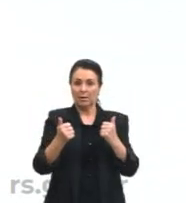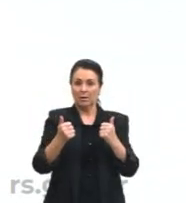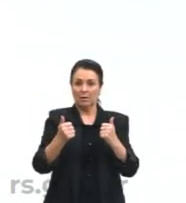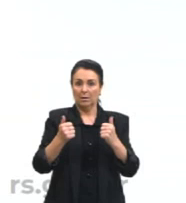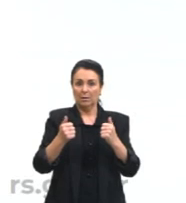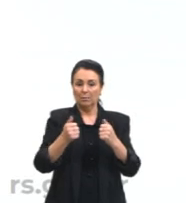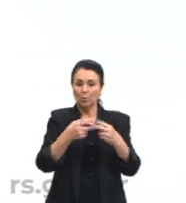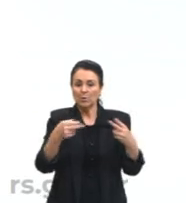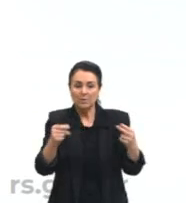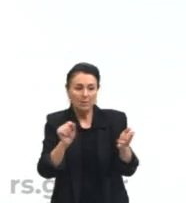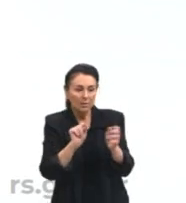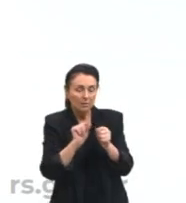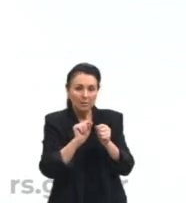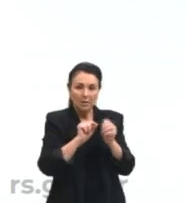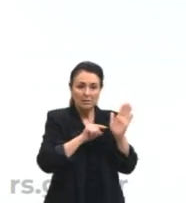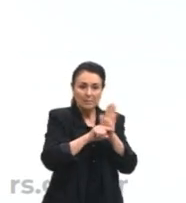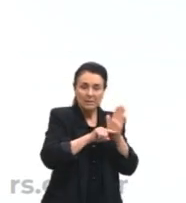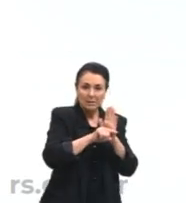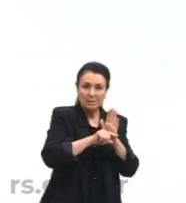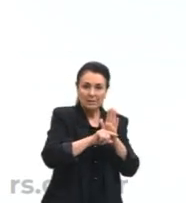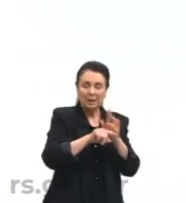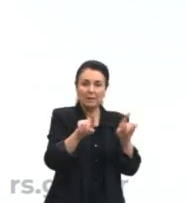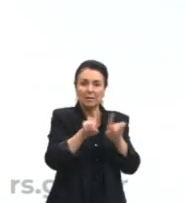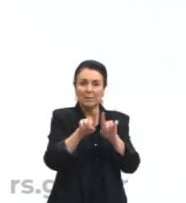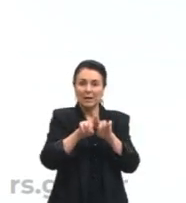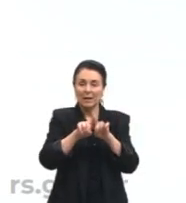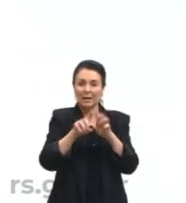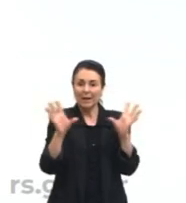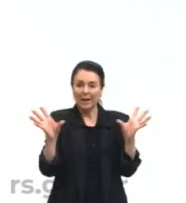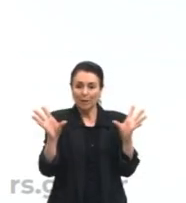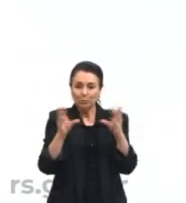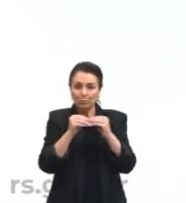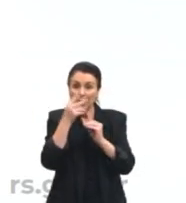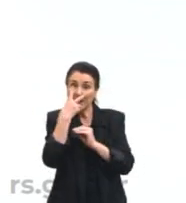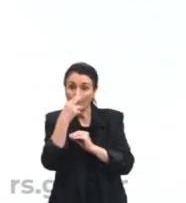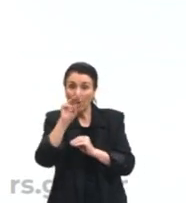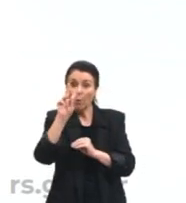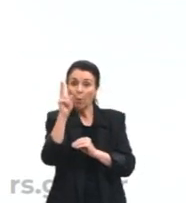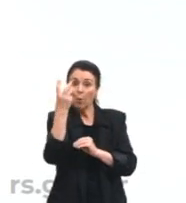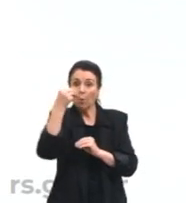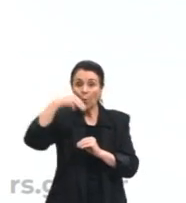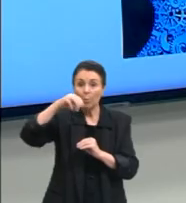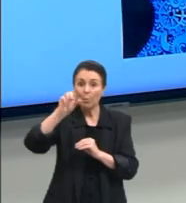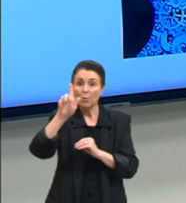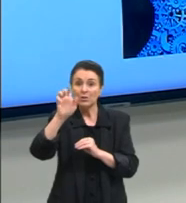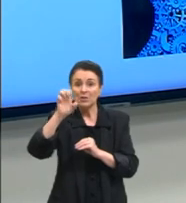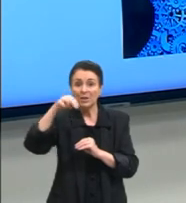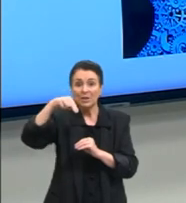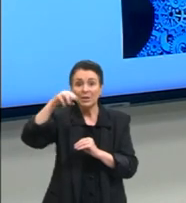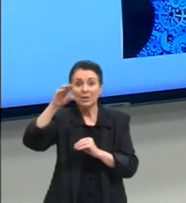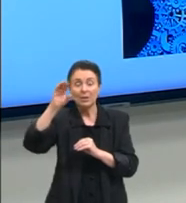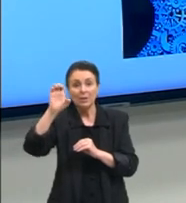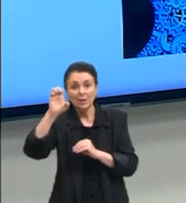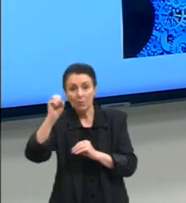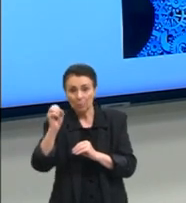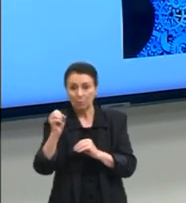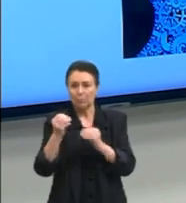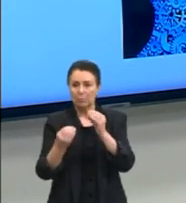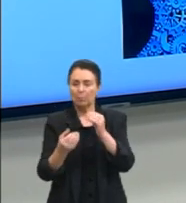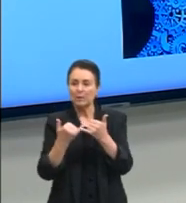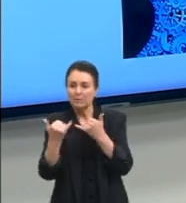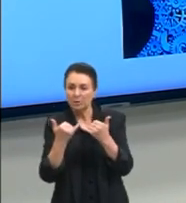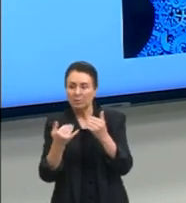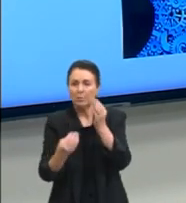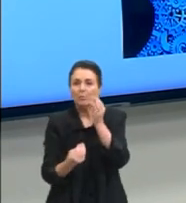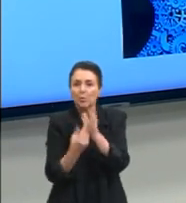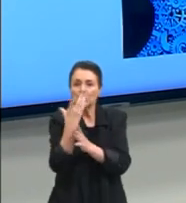em pesquisa ele é homogêneo a eu vou criar um eu vou produzir um medicamento e